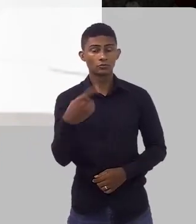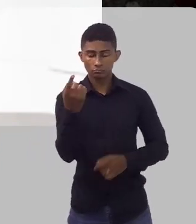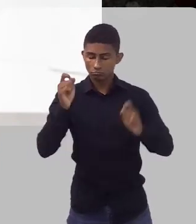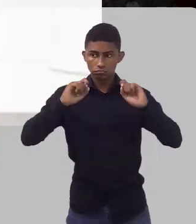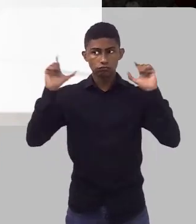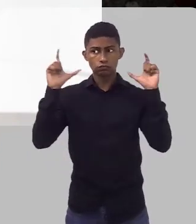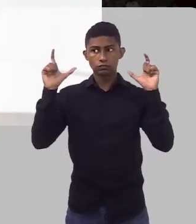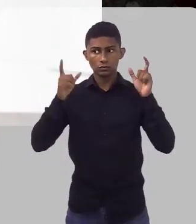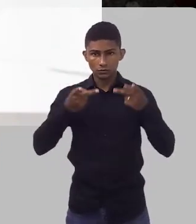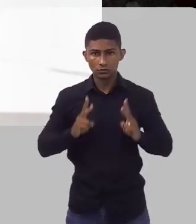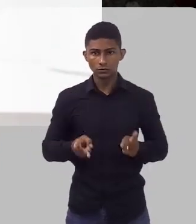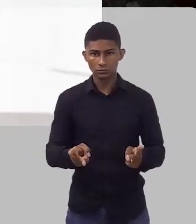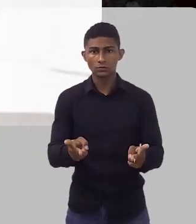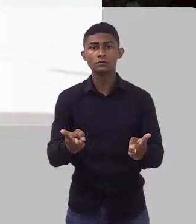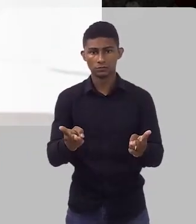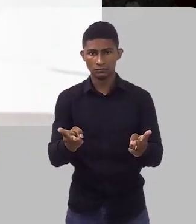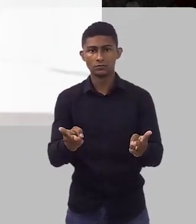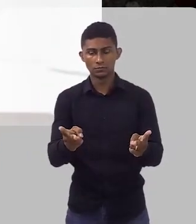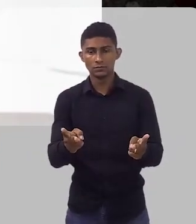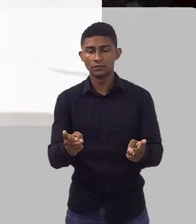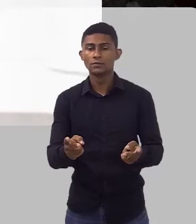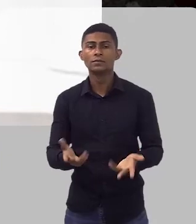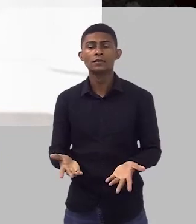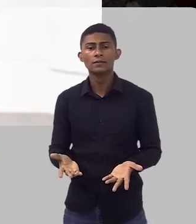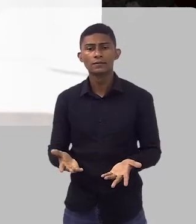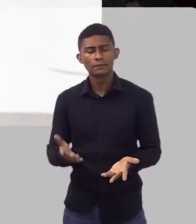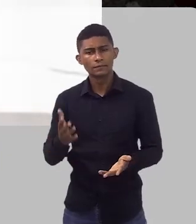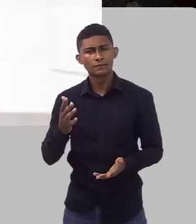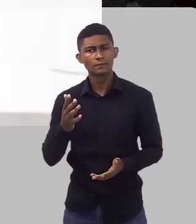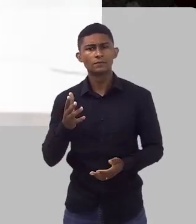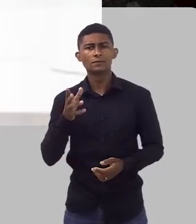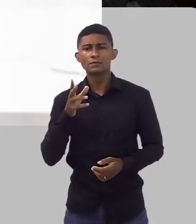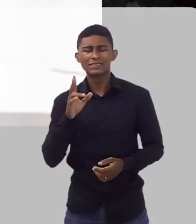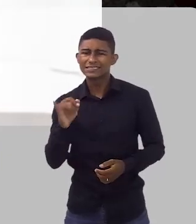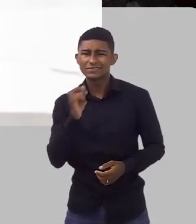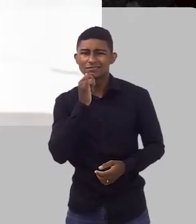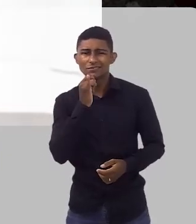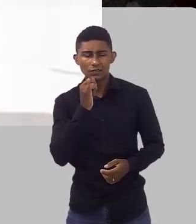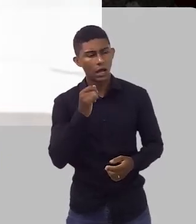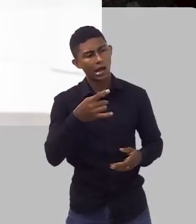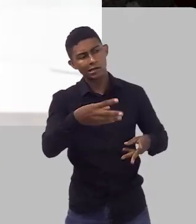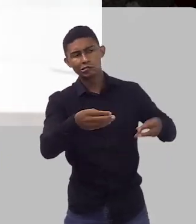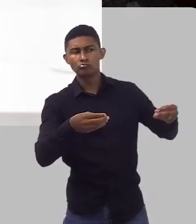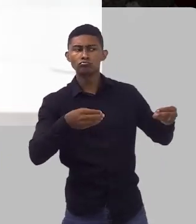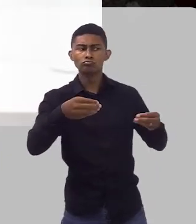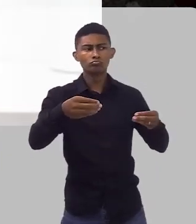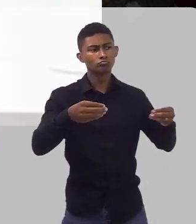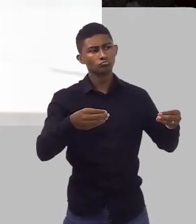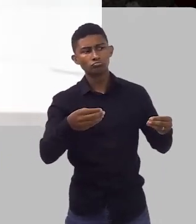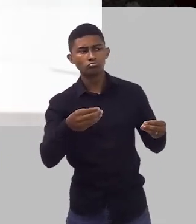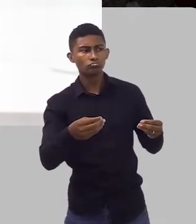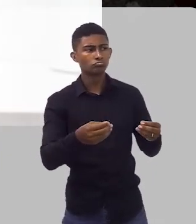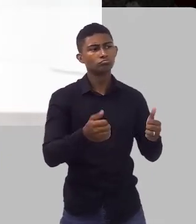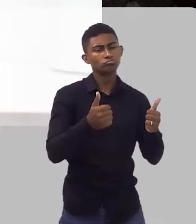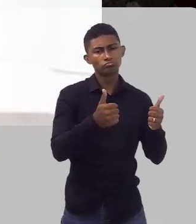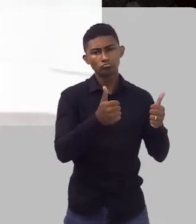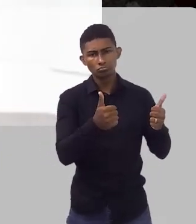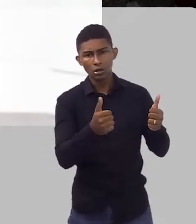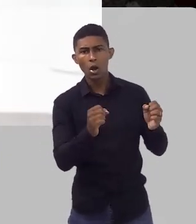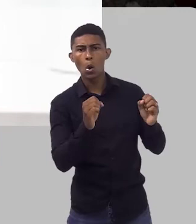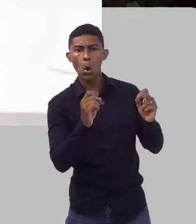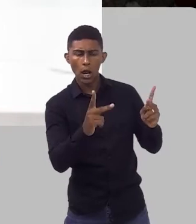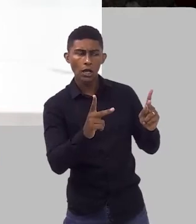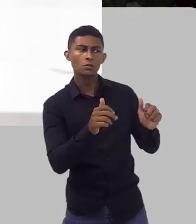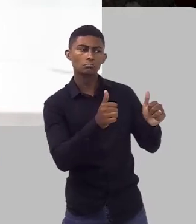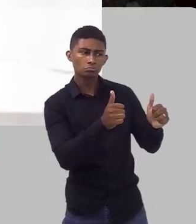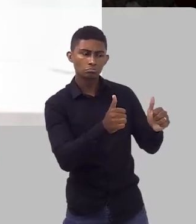importância da vigilância, de nós, quando temos possibilidade de relaxar essas medidas não farmacológicas, entendermos